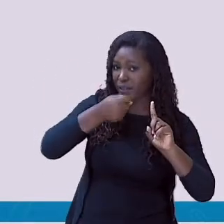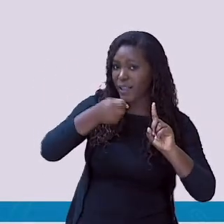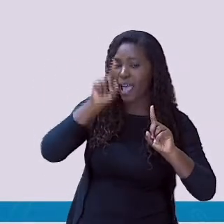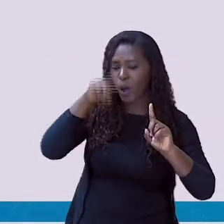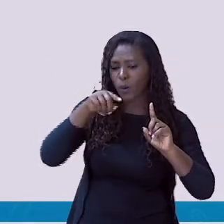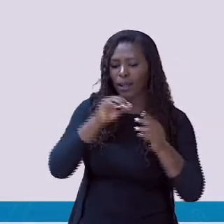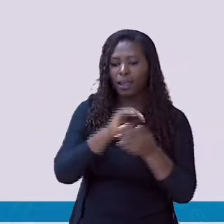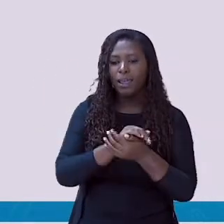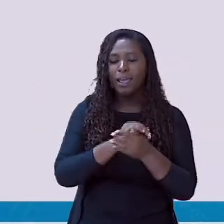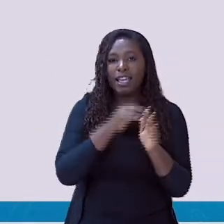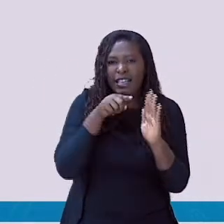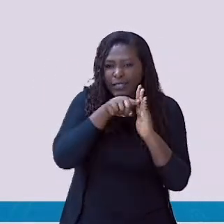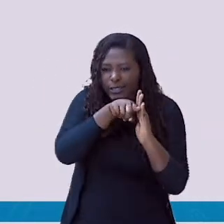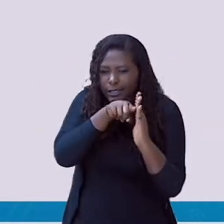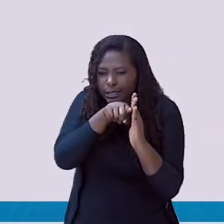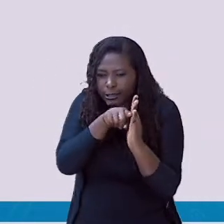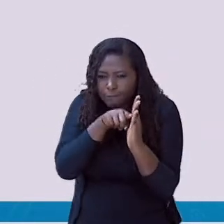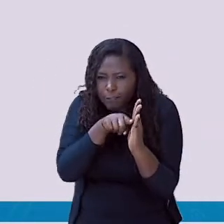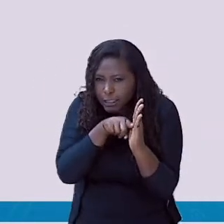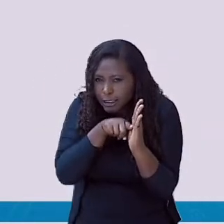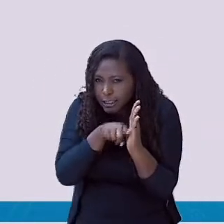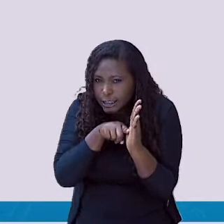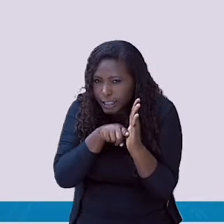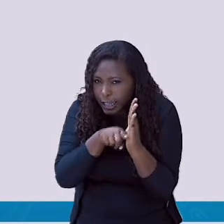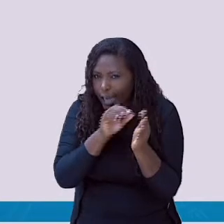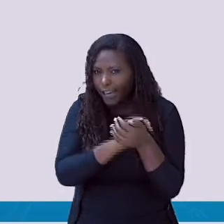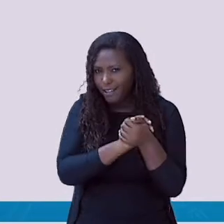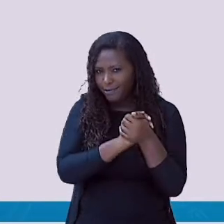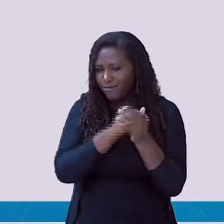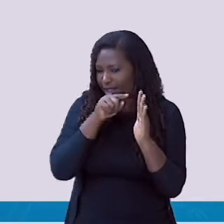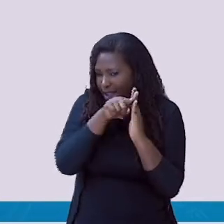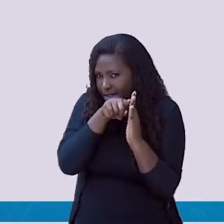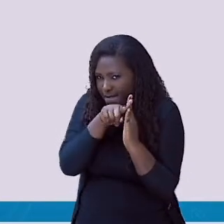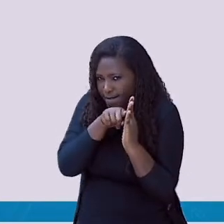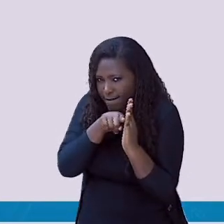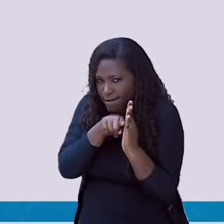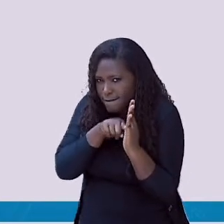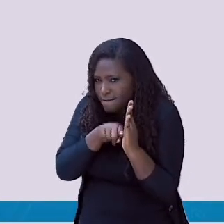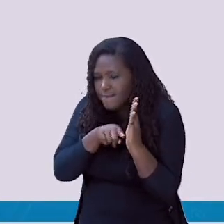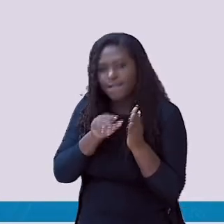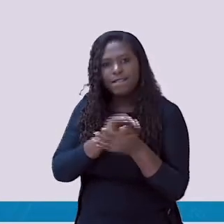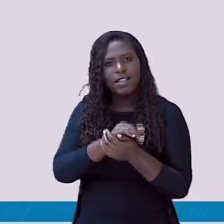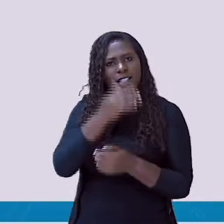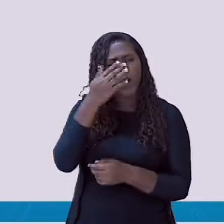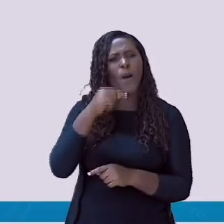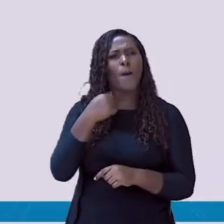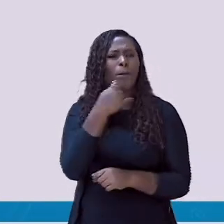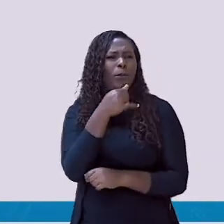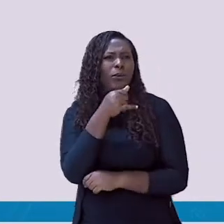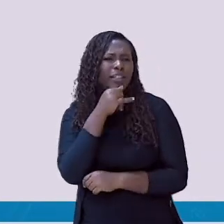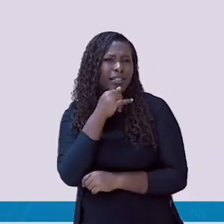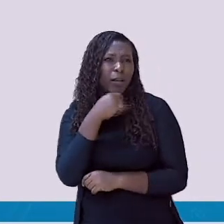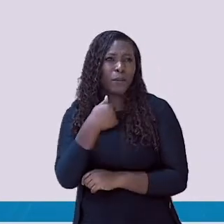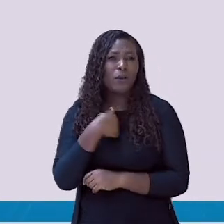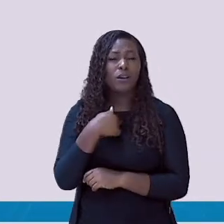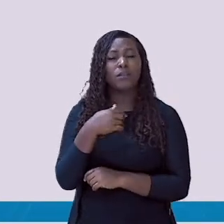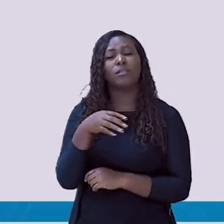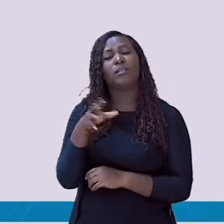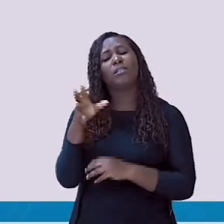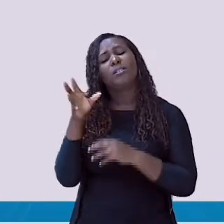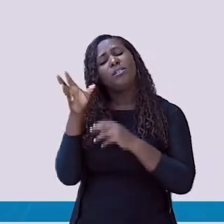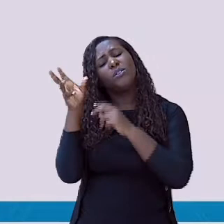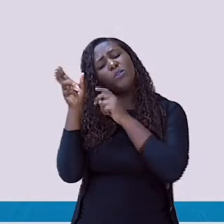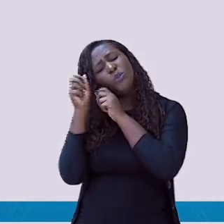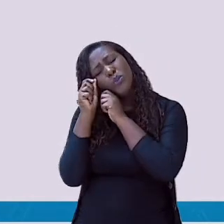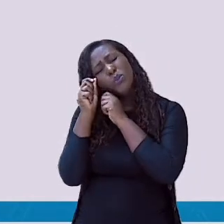não estou dormindo muito bem, eu ando meio estressada, então eu procuro um psicólogo. Quando eu chego no psicólogo, ela